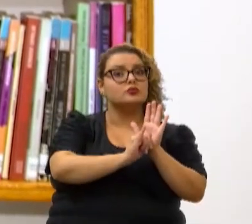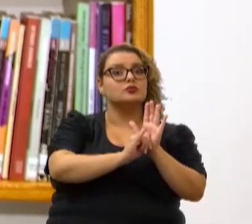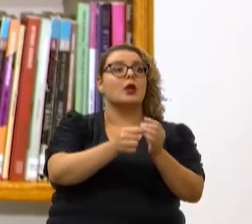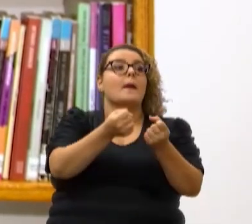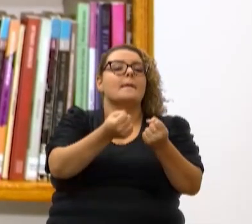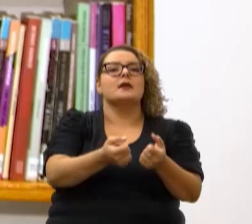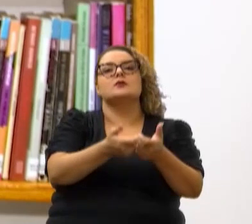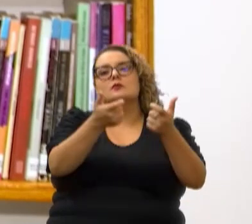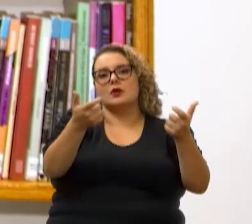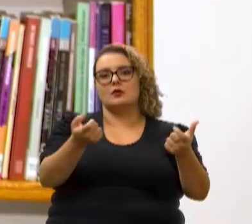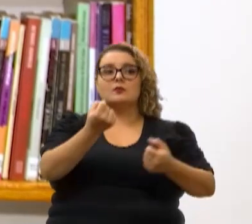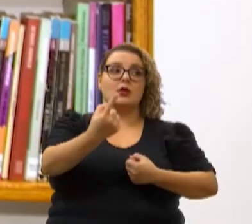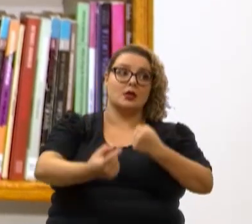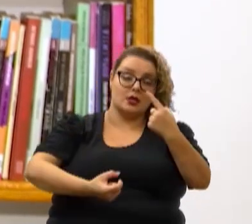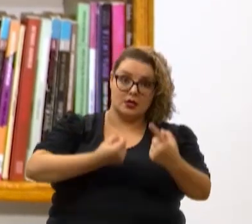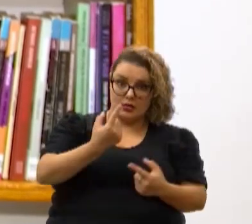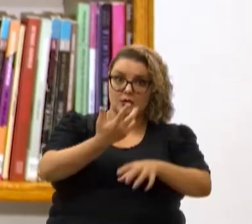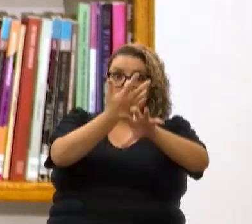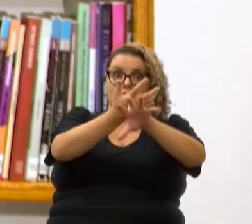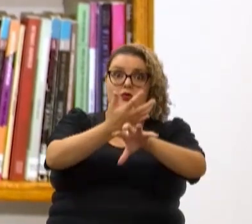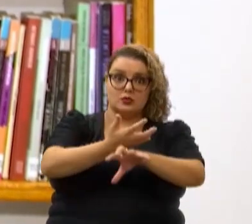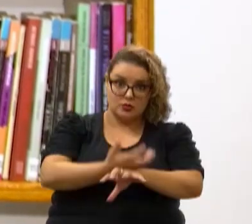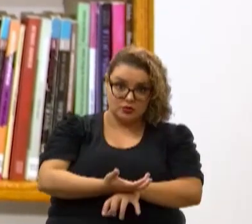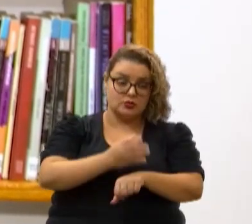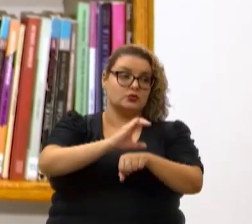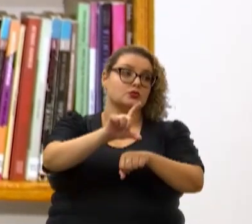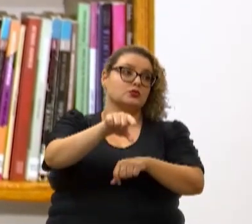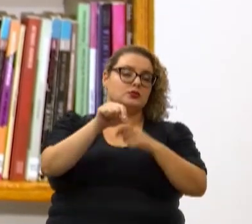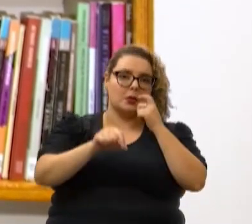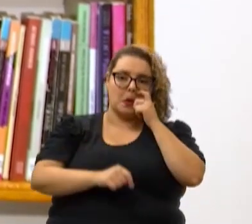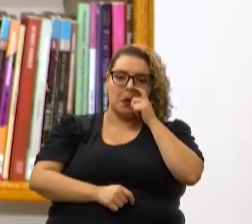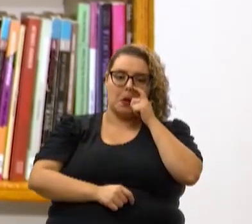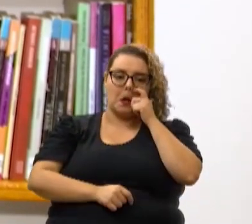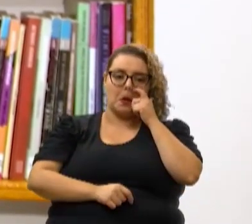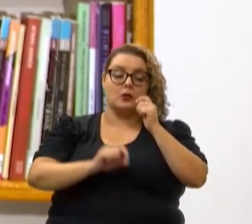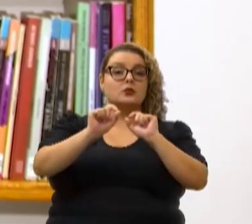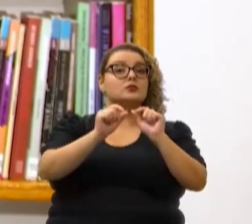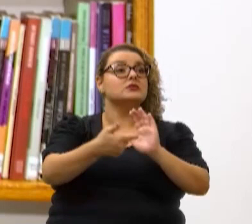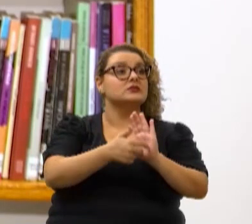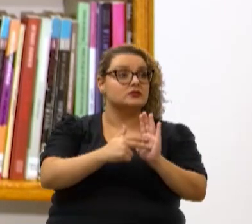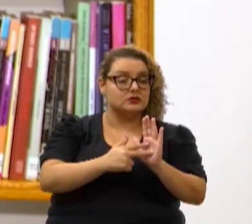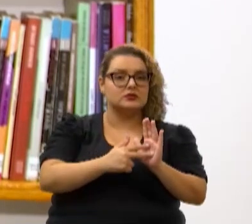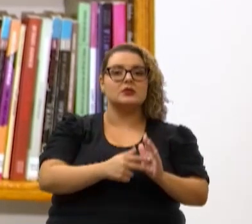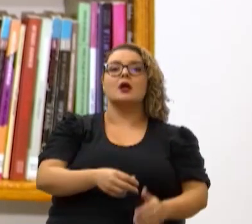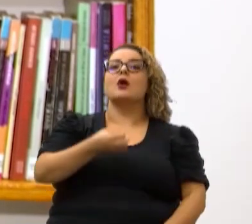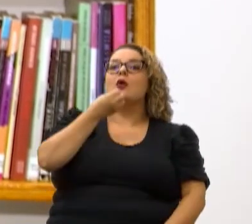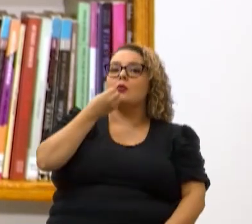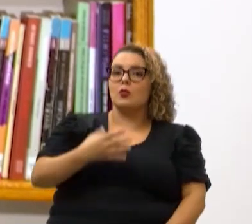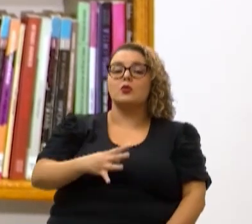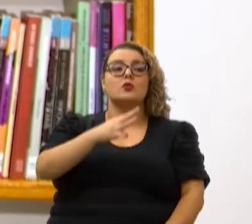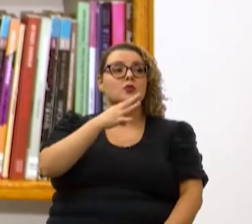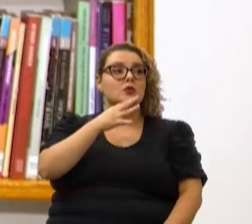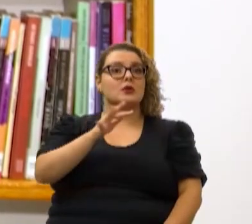consigo pesos maiores em algumas disciplinas a partir do curso que você está escolhendo. Ou seja, é necessário que você conheça